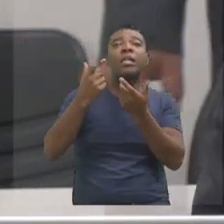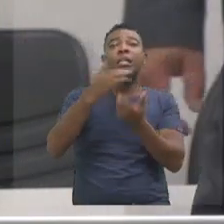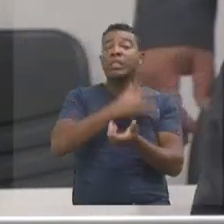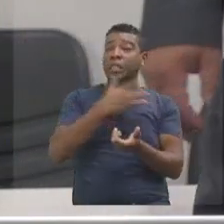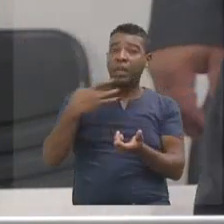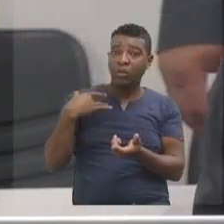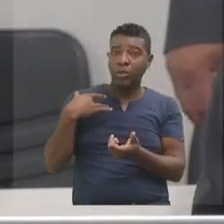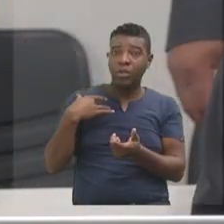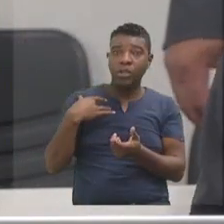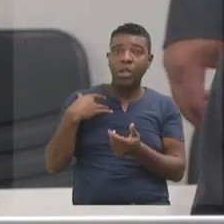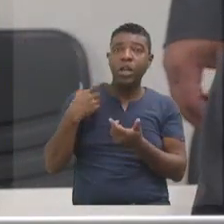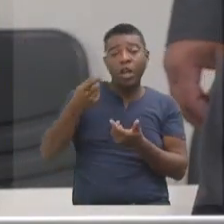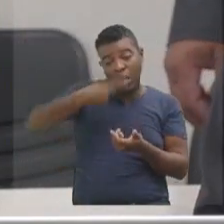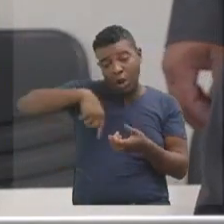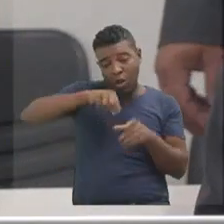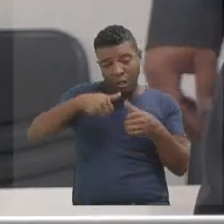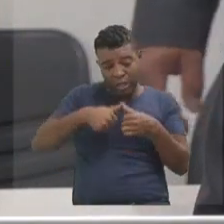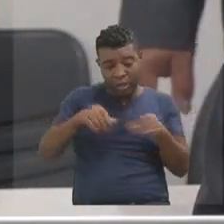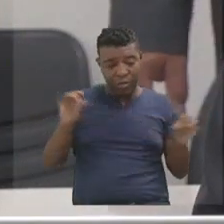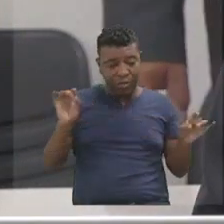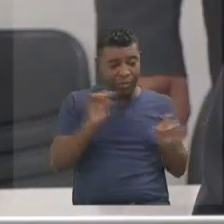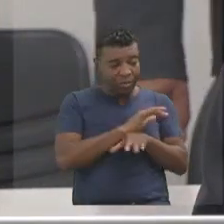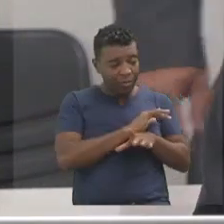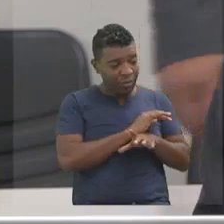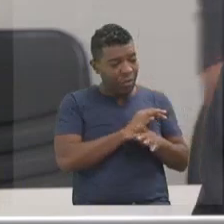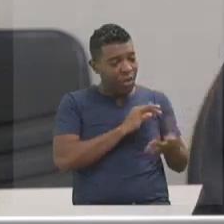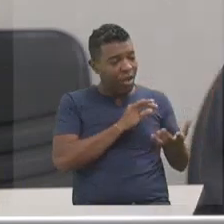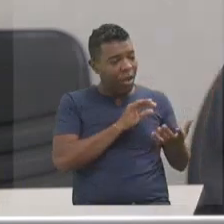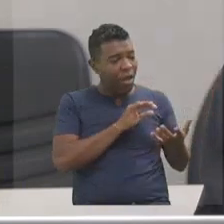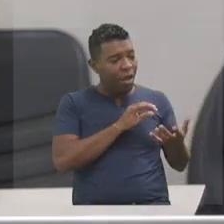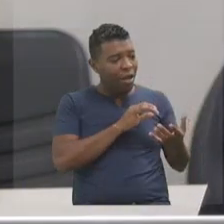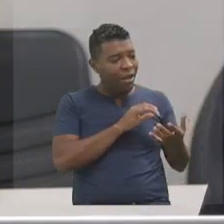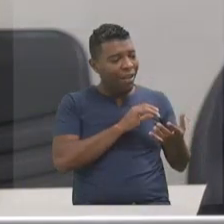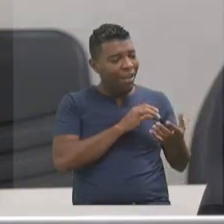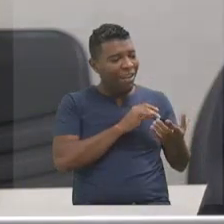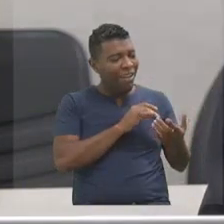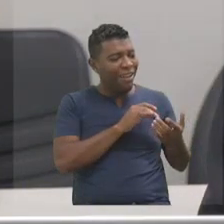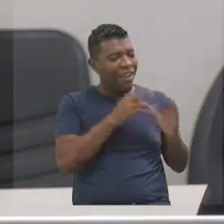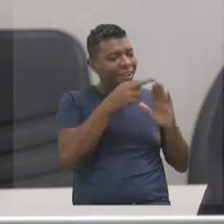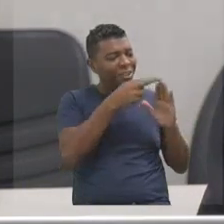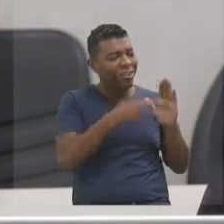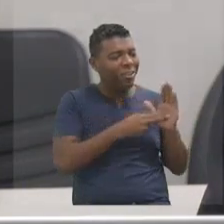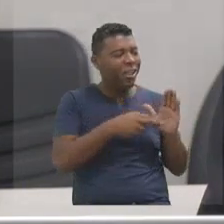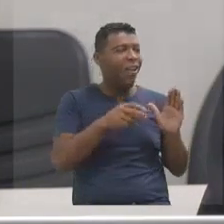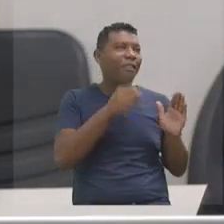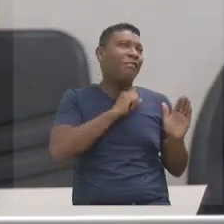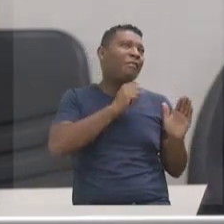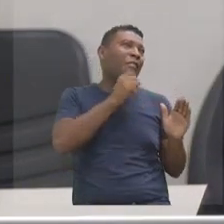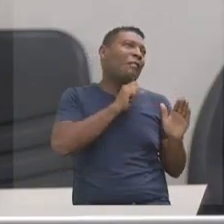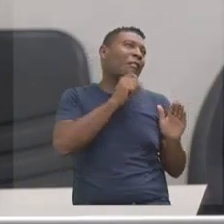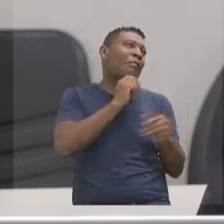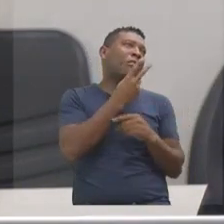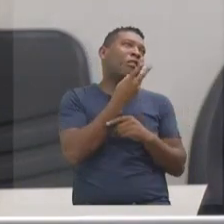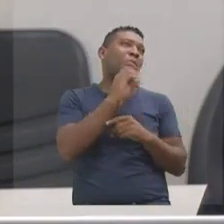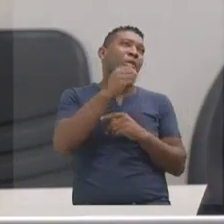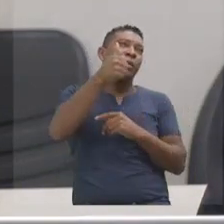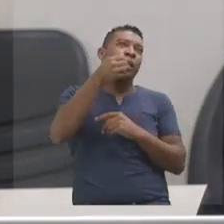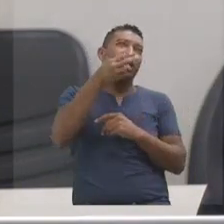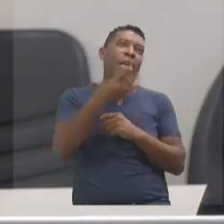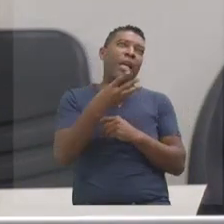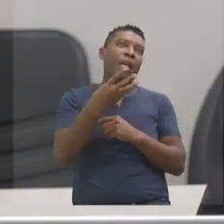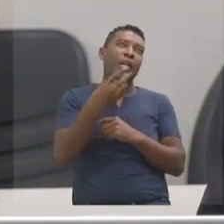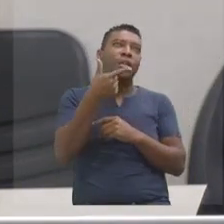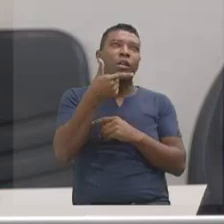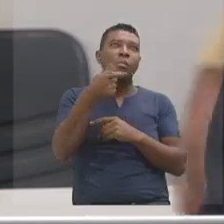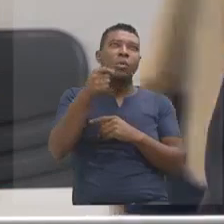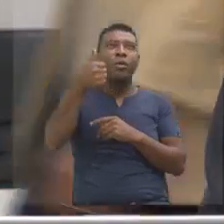de 2013/2014 as resoluções bem antigas que ficaram aí paradas por muito tempo então fizemos além do